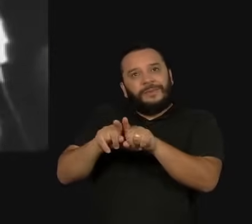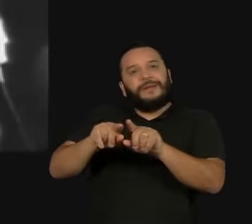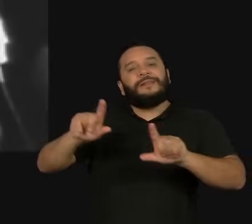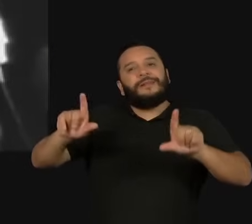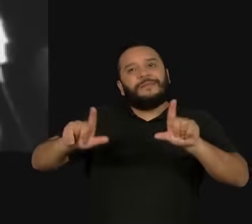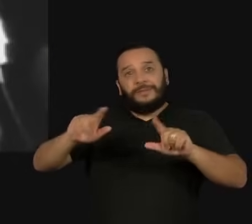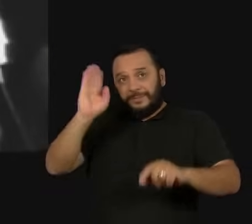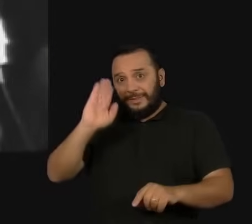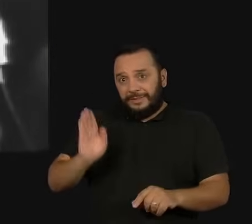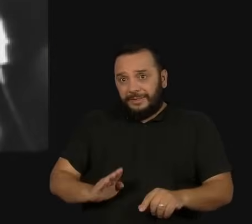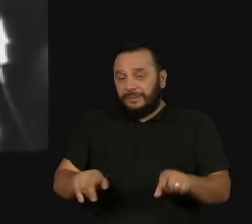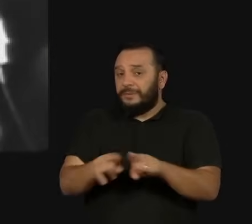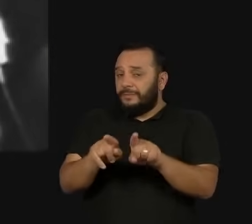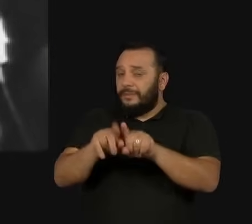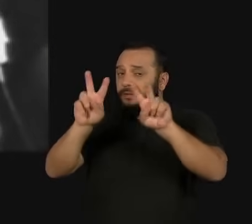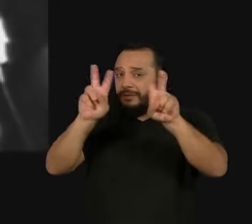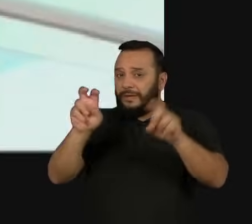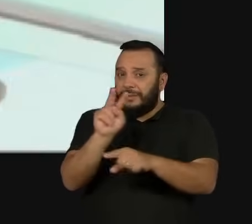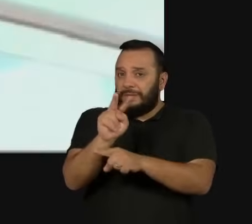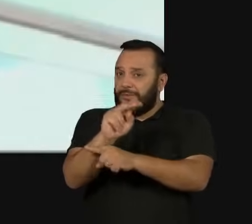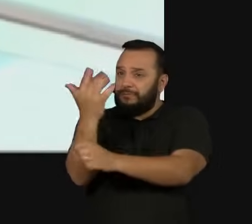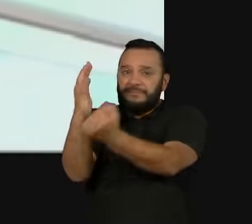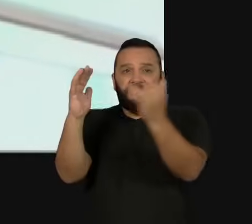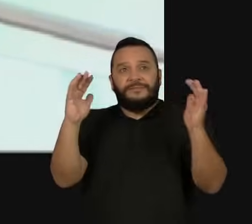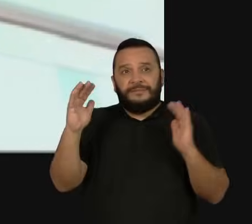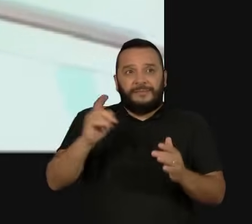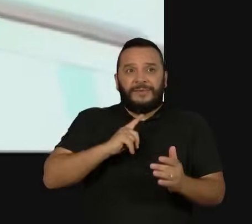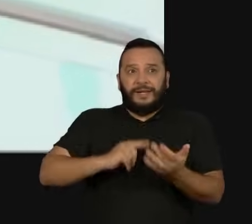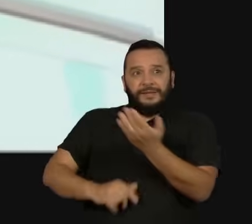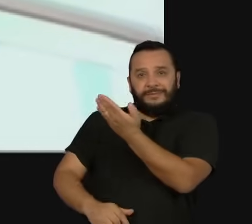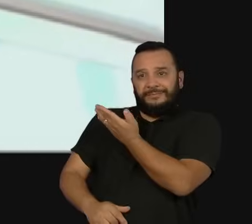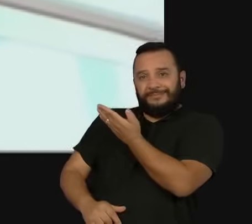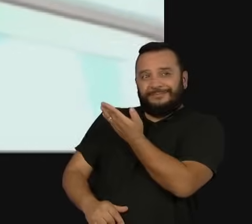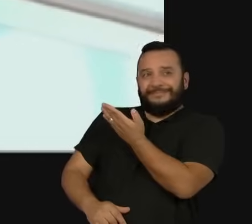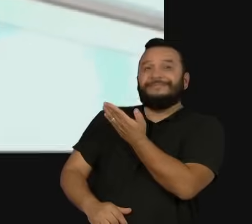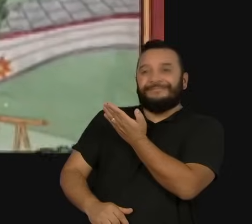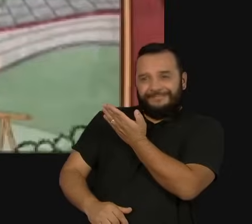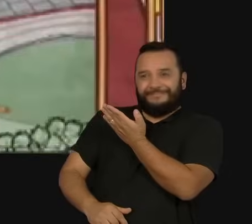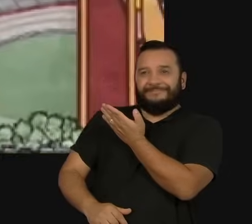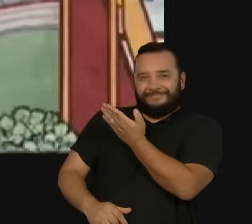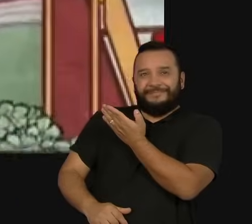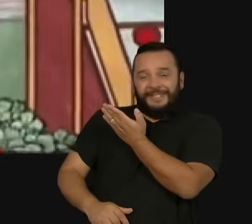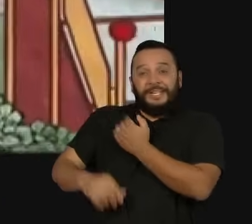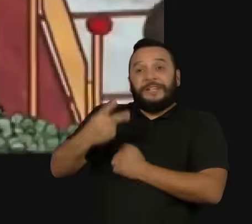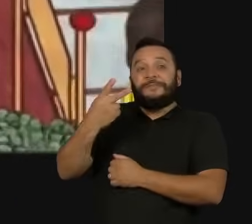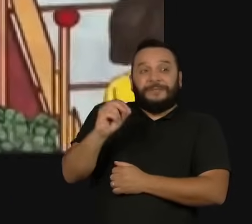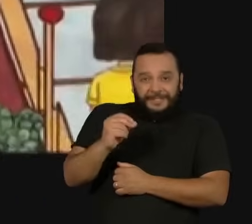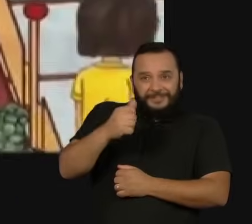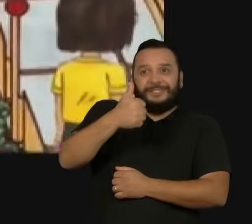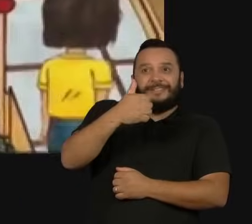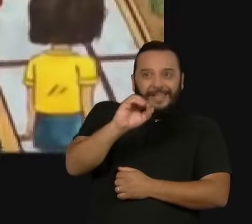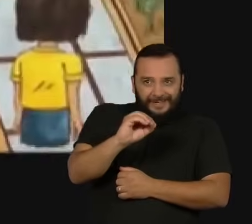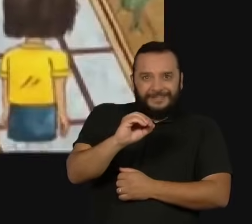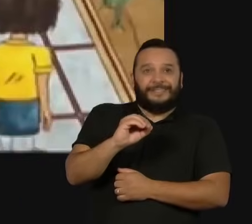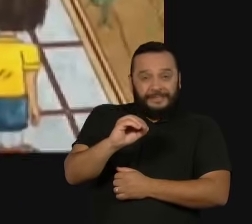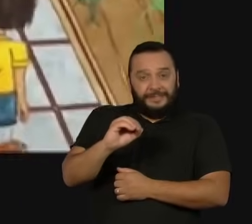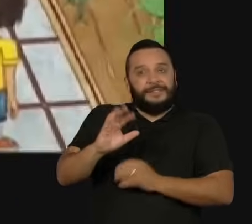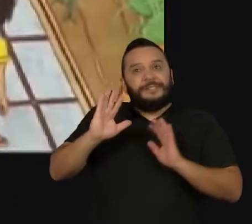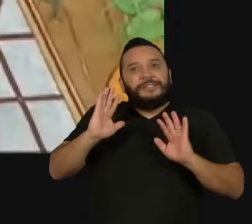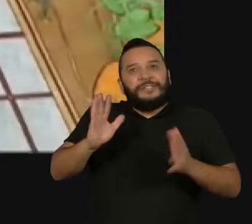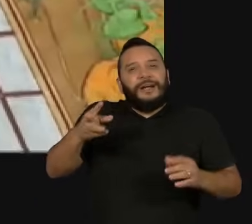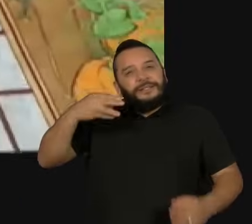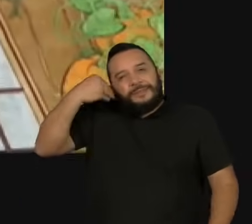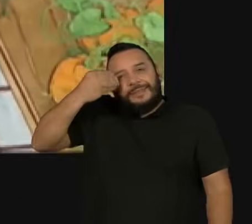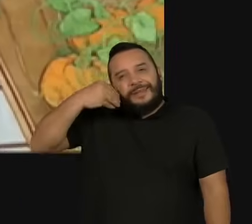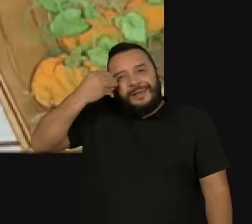temas ambientais, desde a direção de Tempo de Mudança em 2010. Para ele, proporcionar vivências